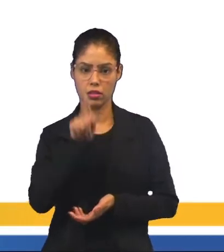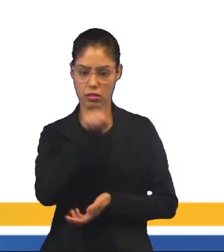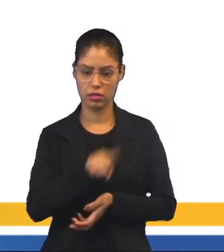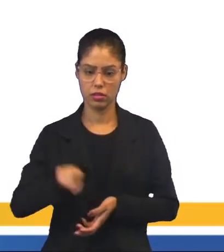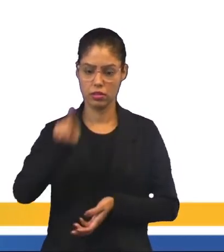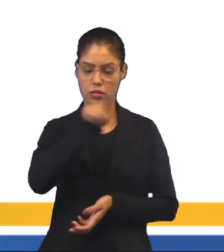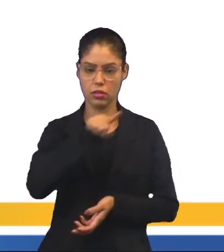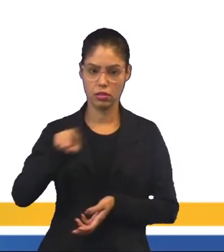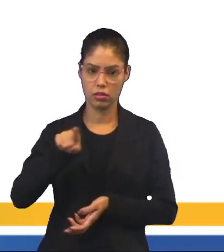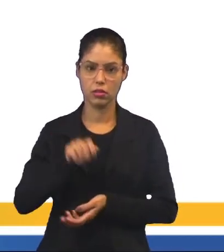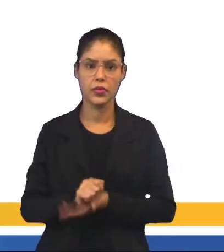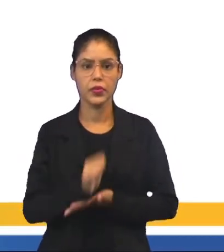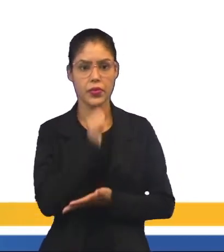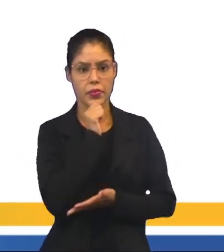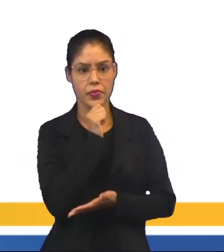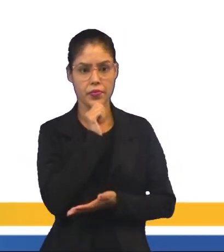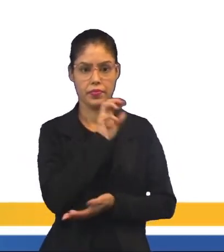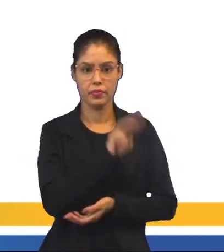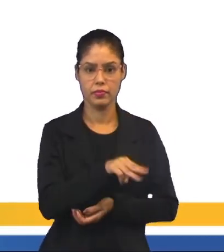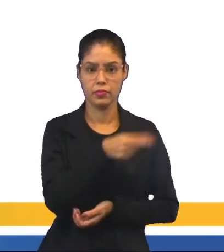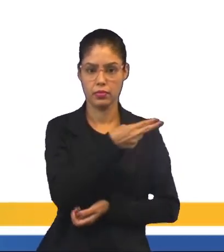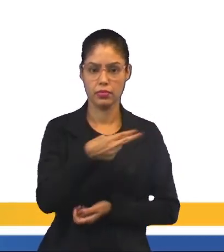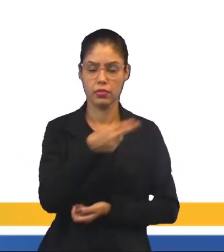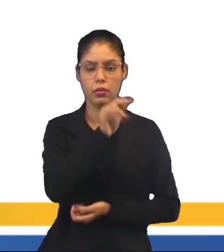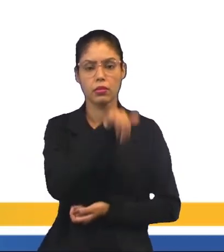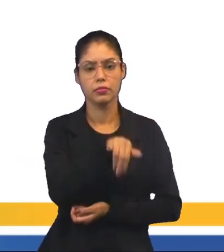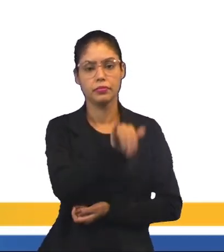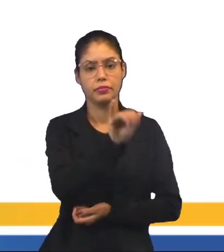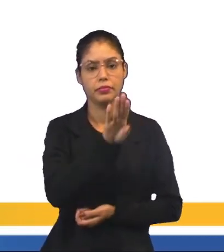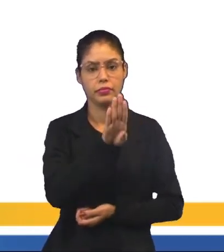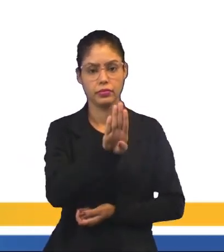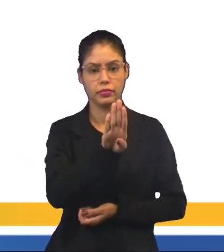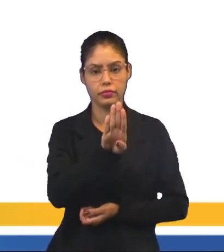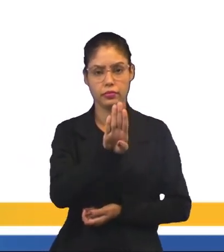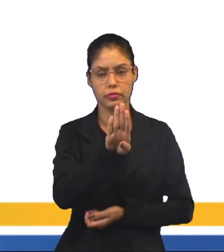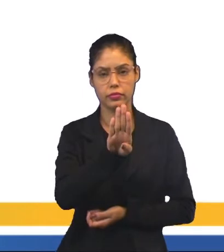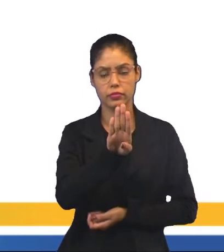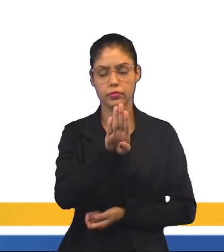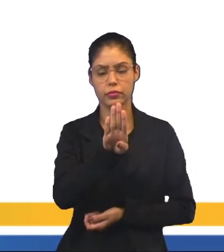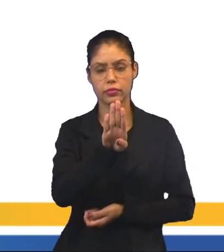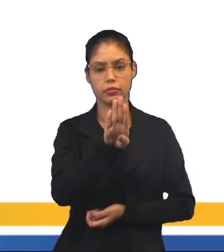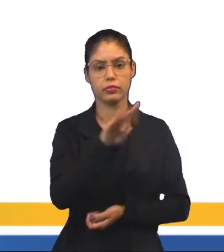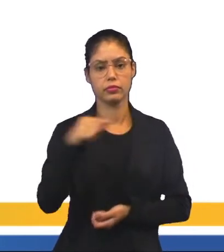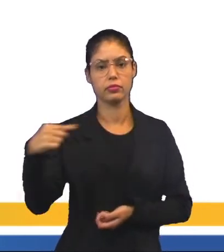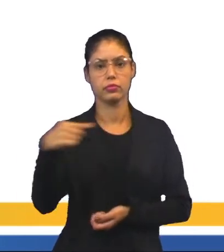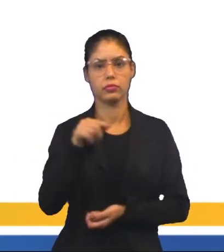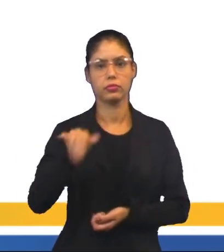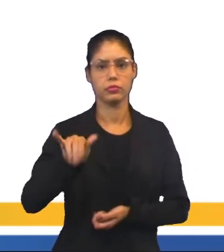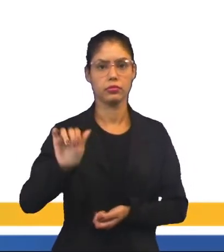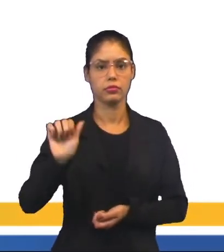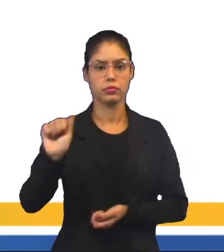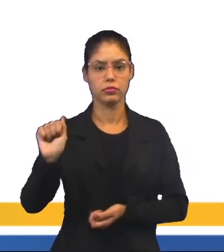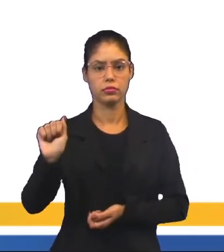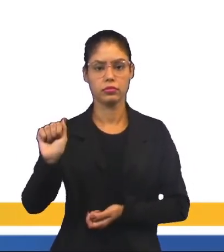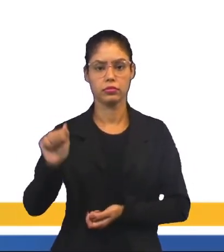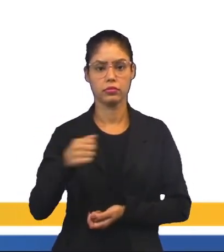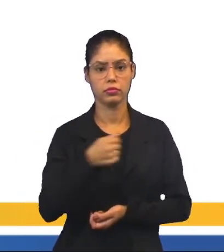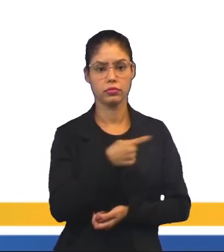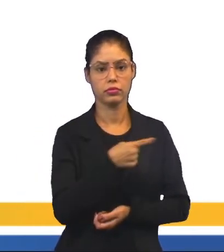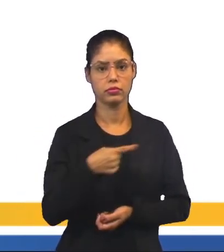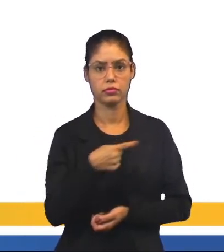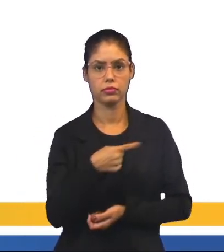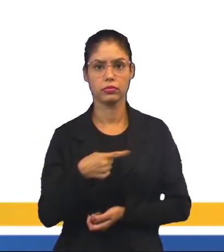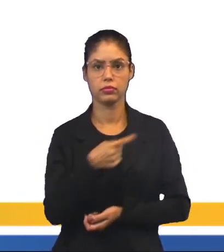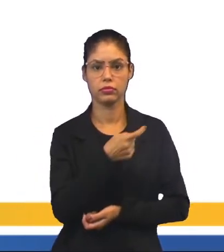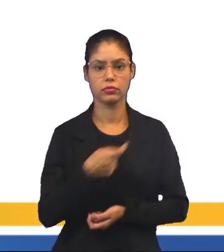θ, ou ainda, o meu M vai ser representado por y de B menos y de